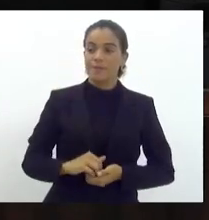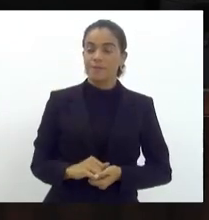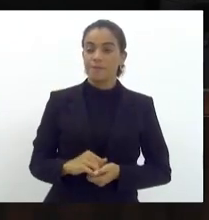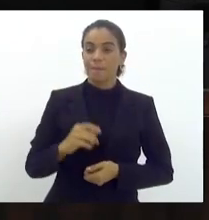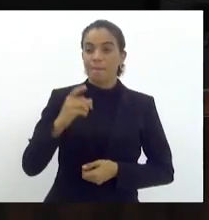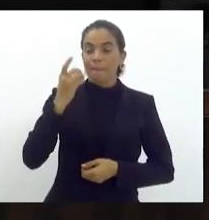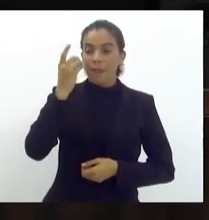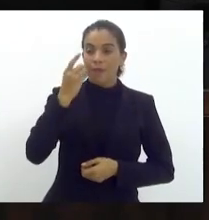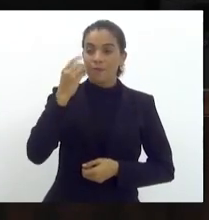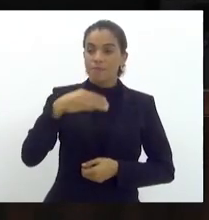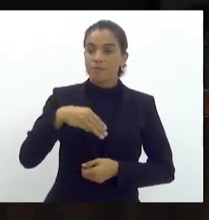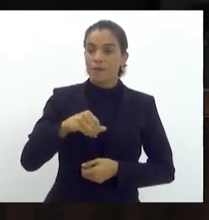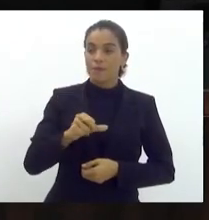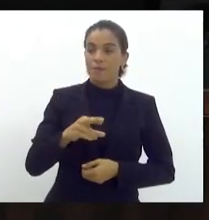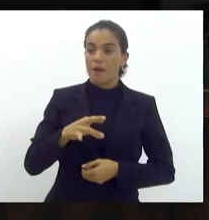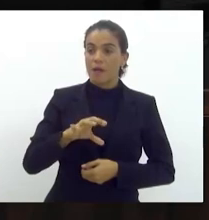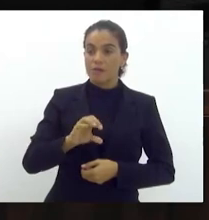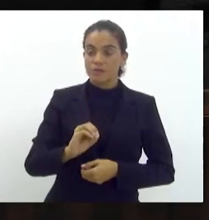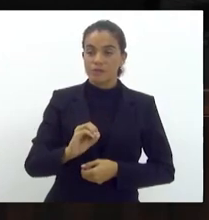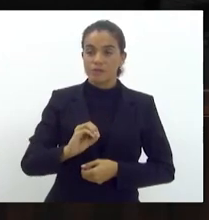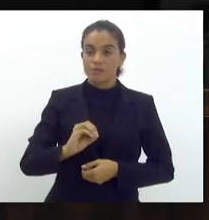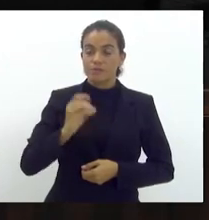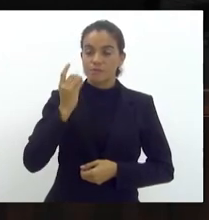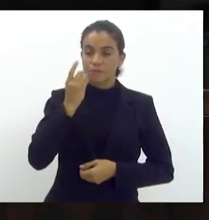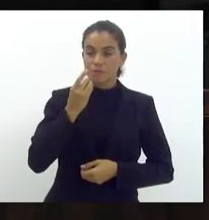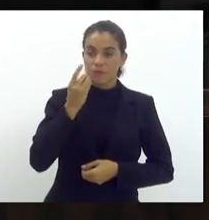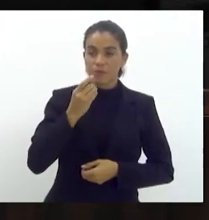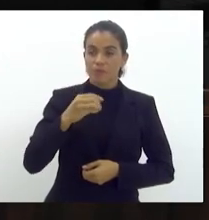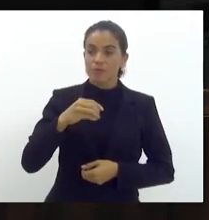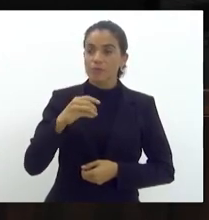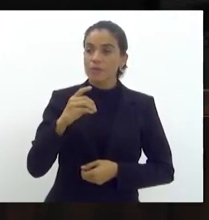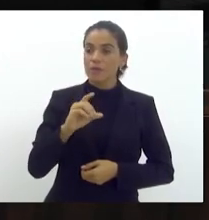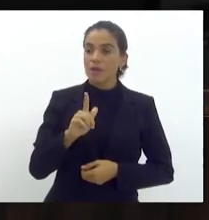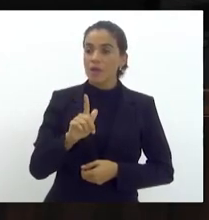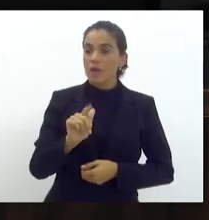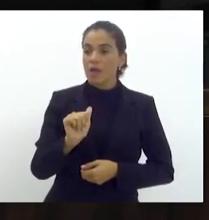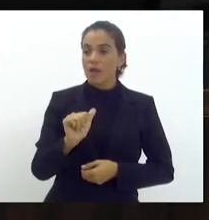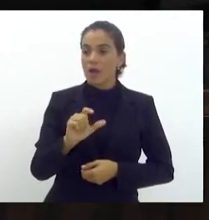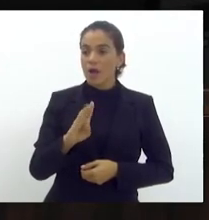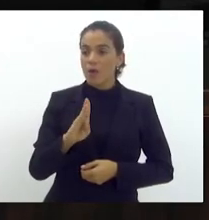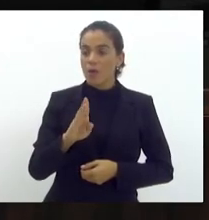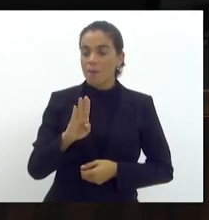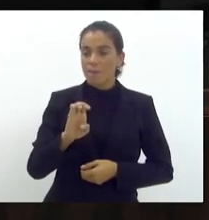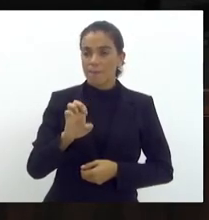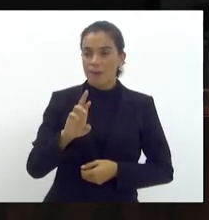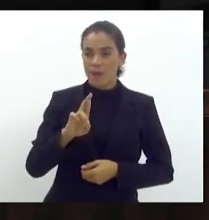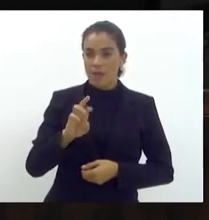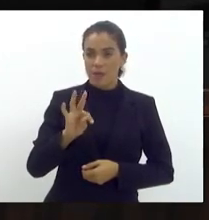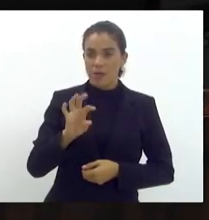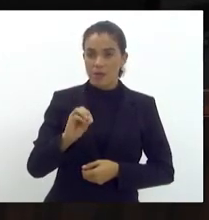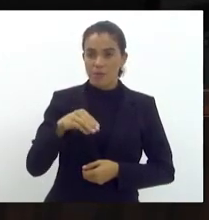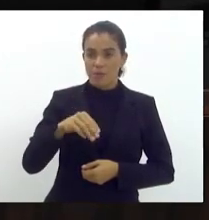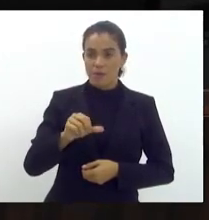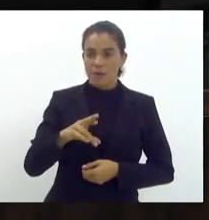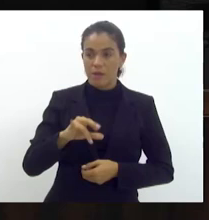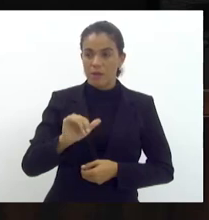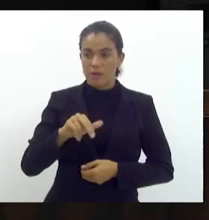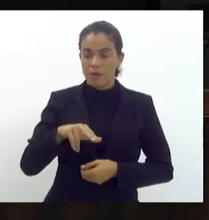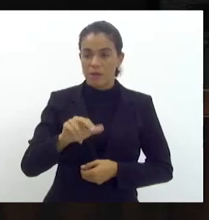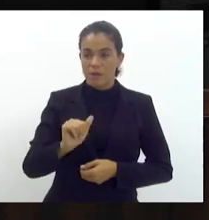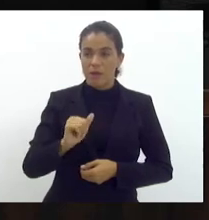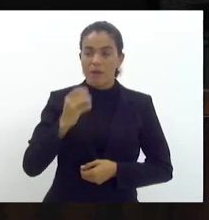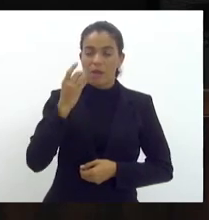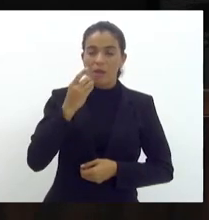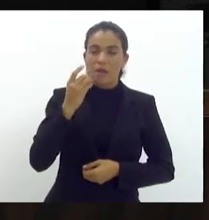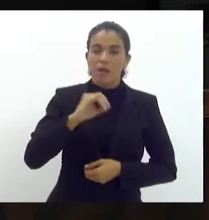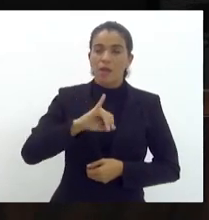Deputado Márcio canela Deputado Márcio Gualberto deputada Marina do MST Deputado